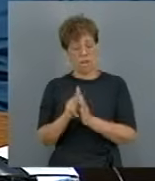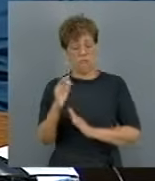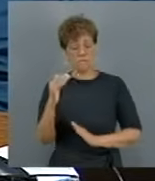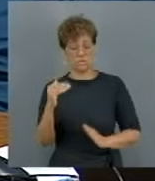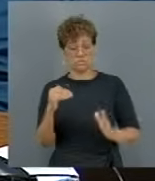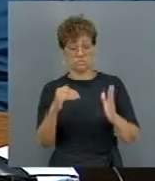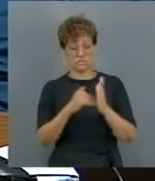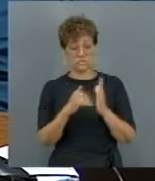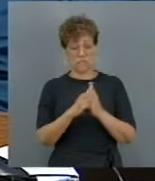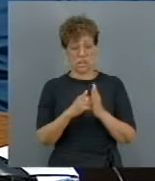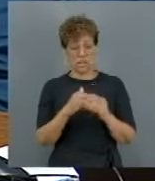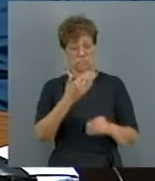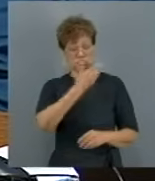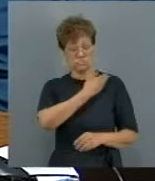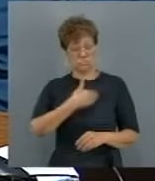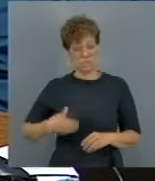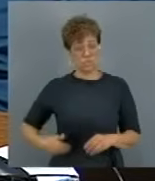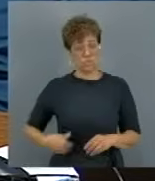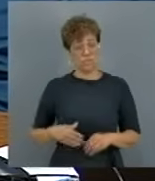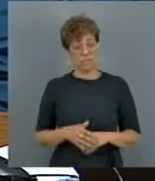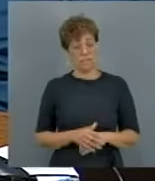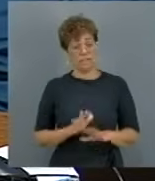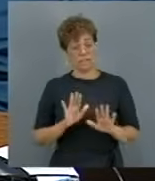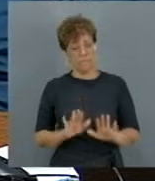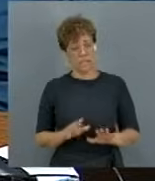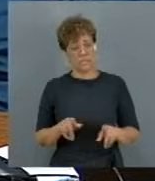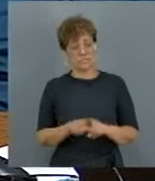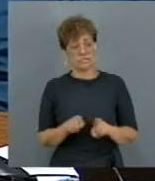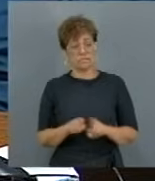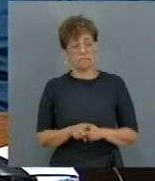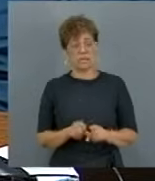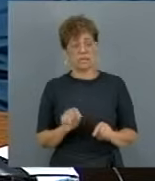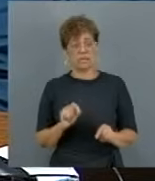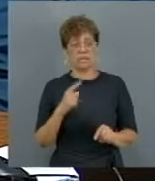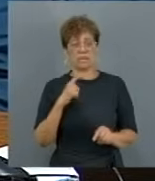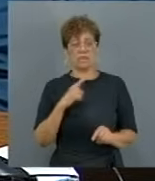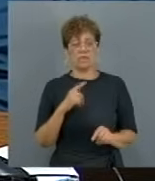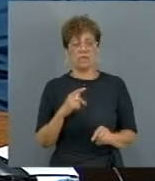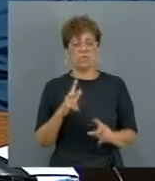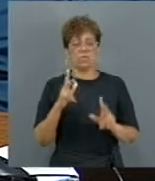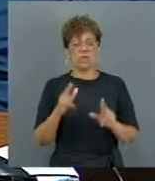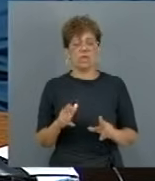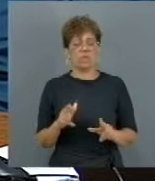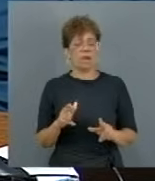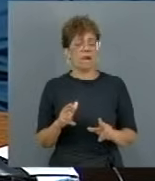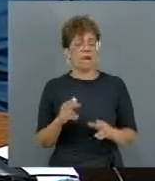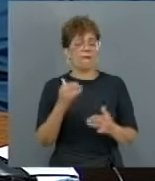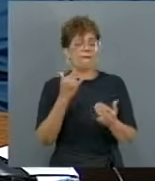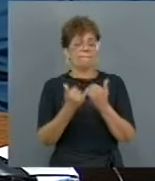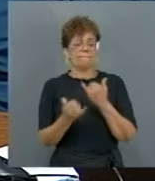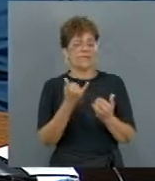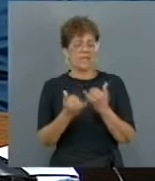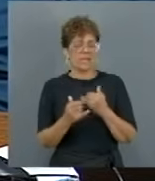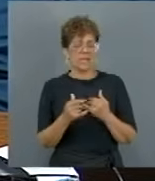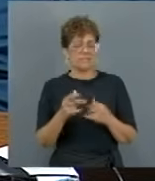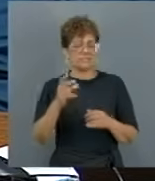República. E essa posição me dá uma espécie de condição de muro das lamentações.